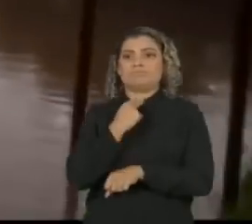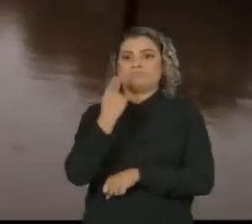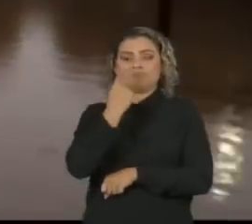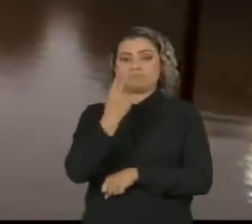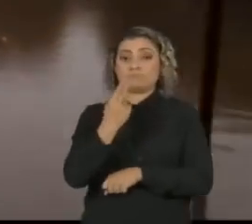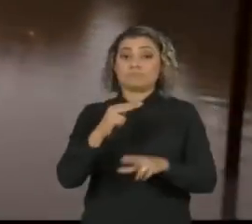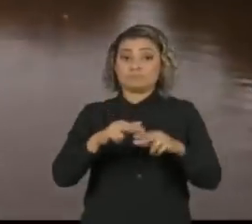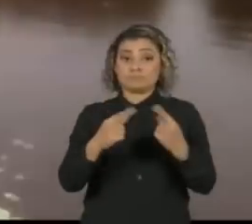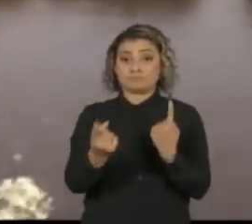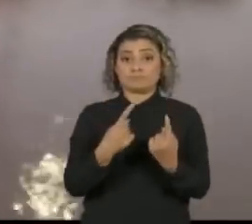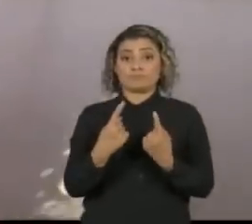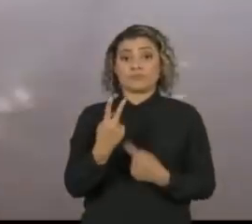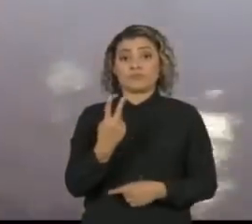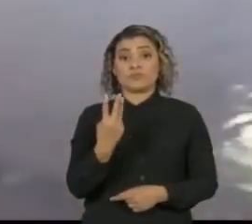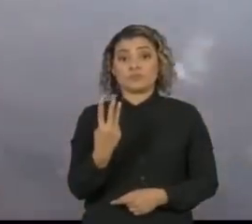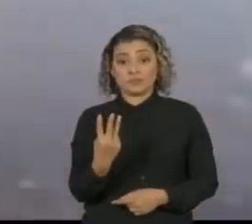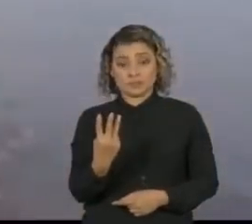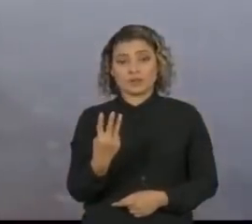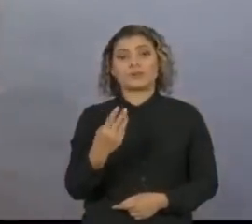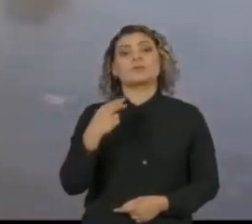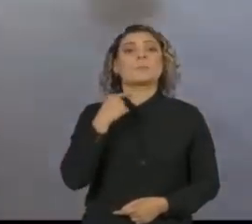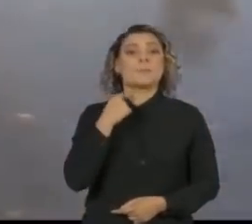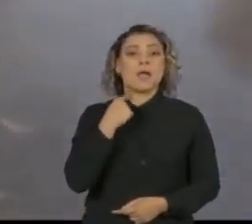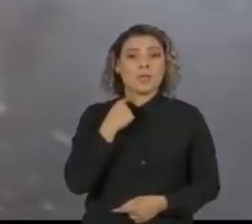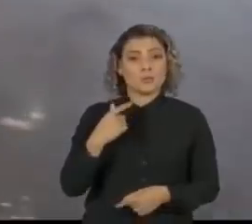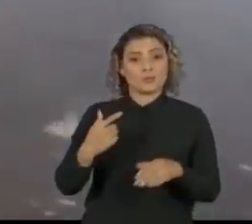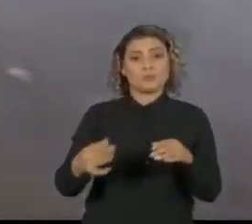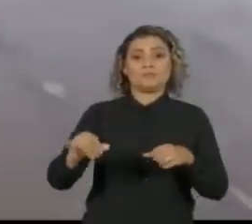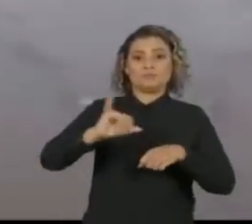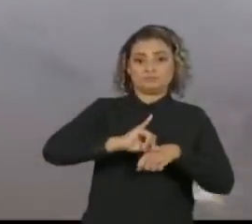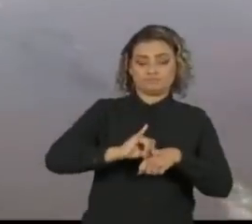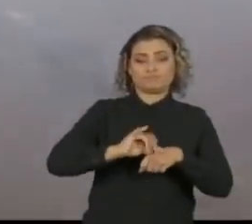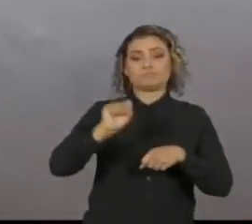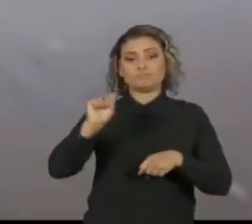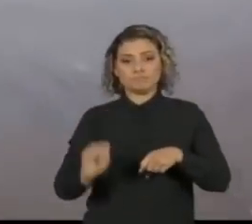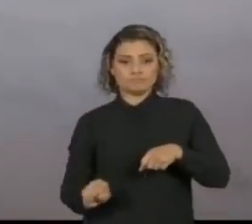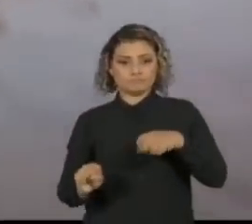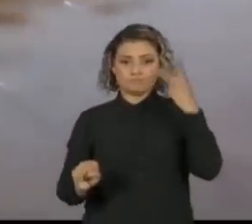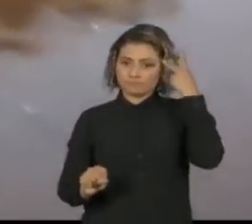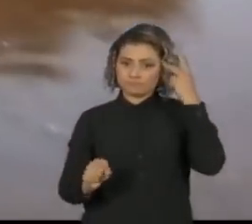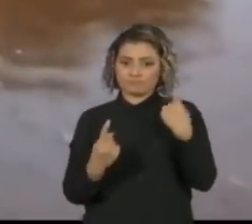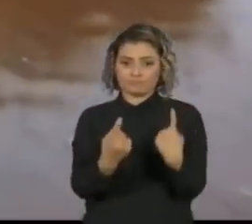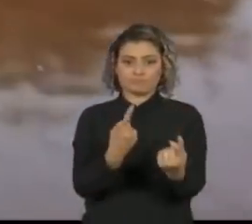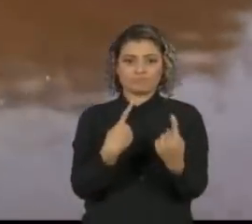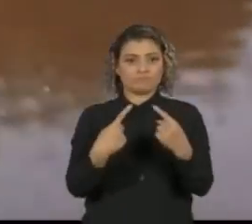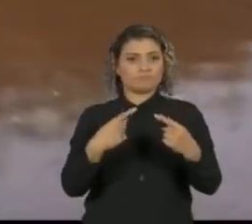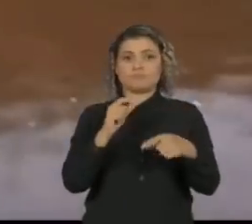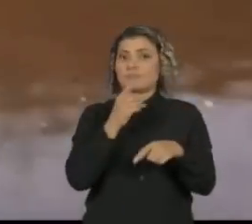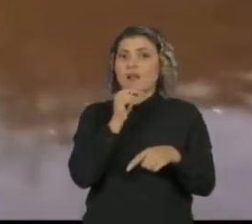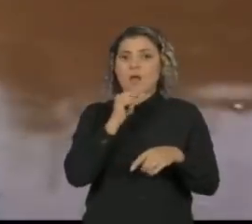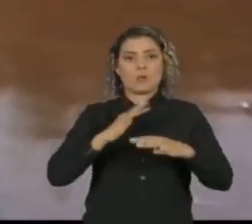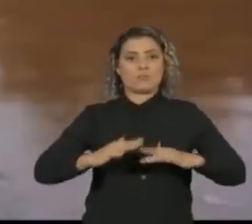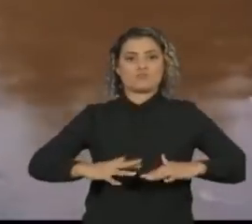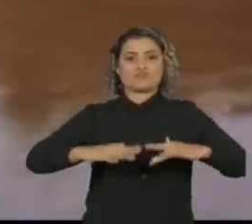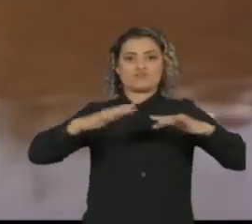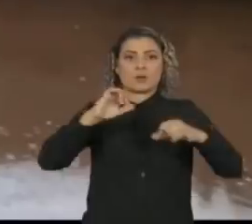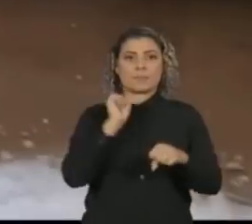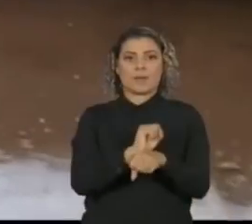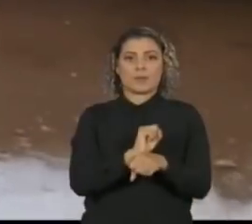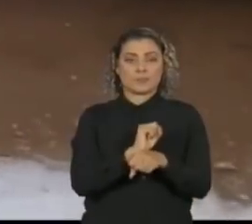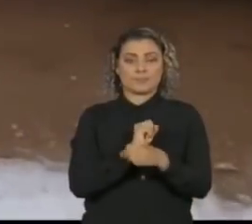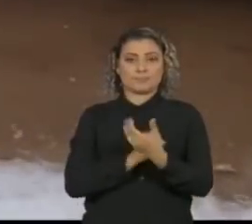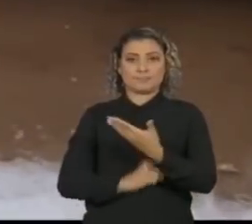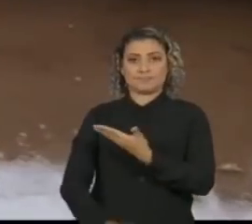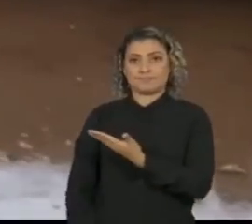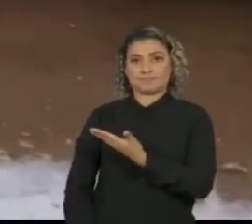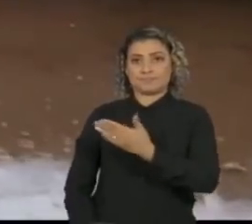Na Avenida 23 de Maio, importante via que liga o centro e a zona sul de São Paulo, as águas pararam o trânsito nos dois sentidos, na